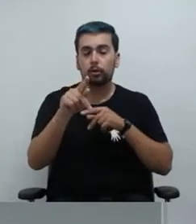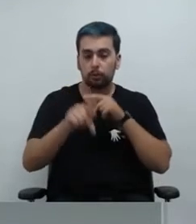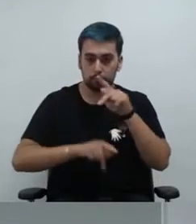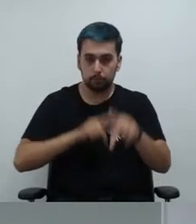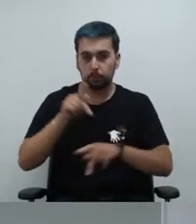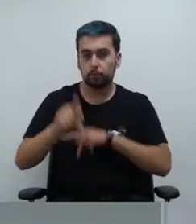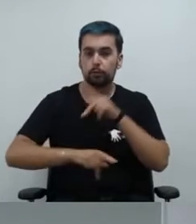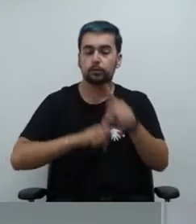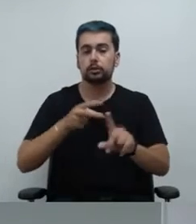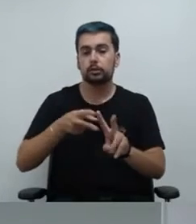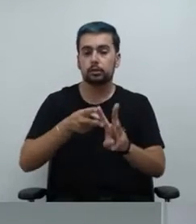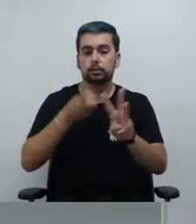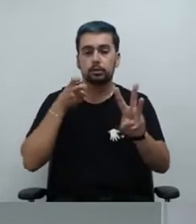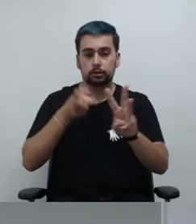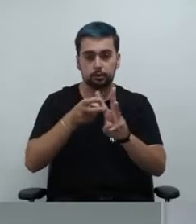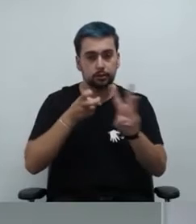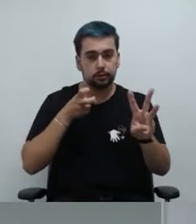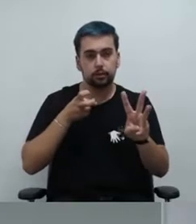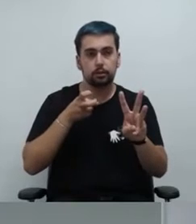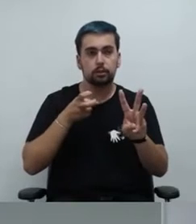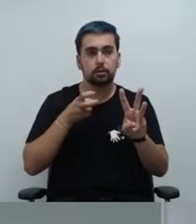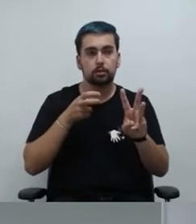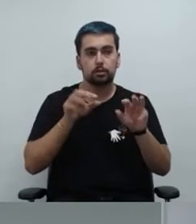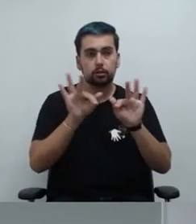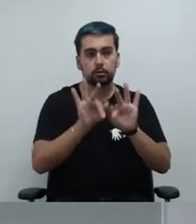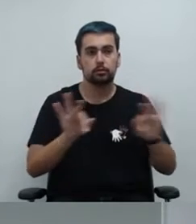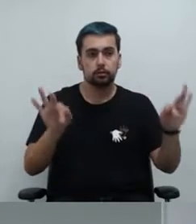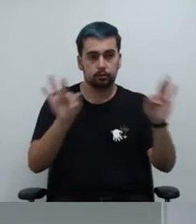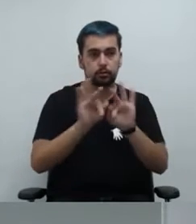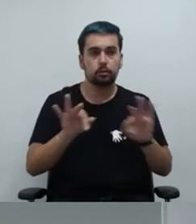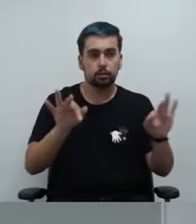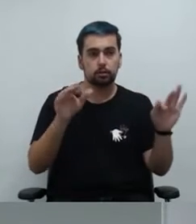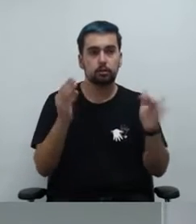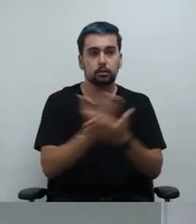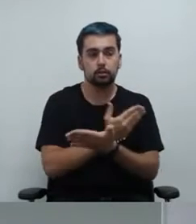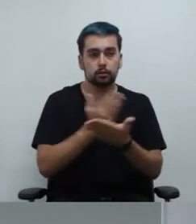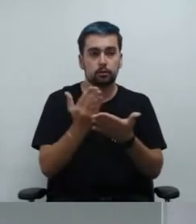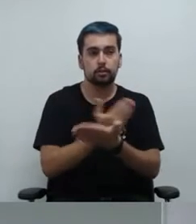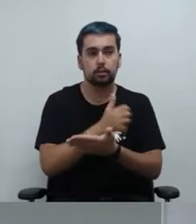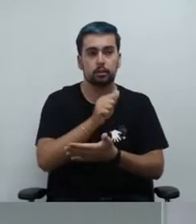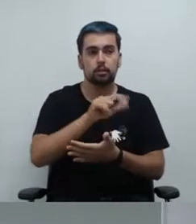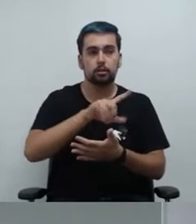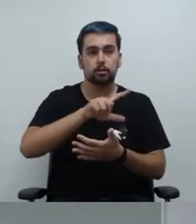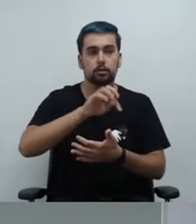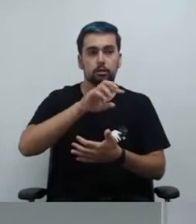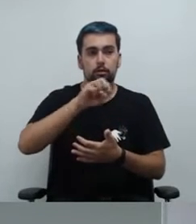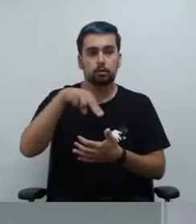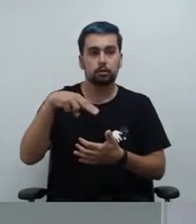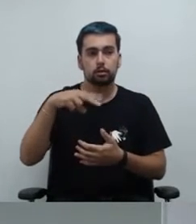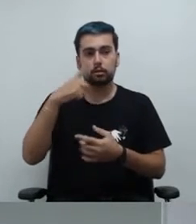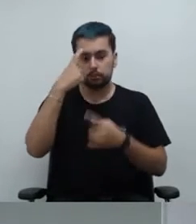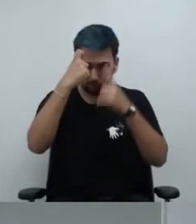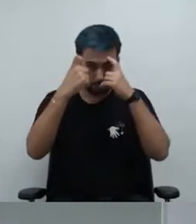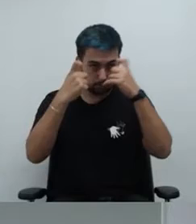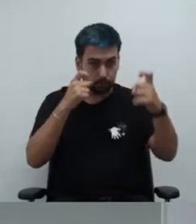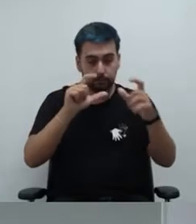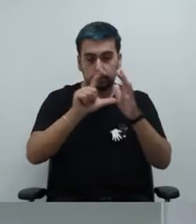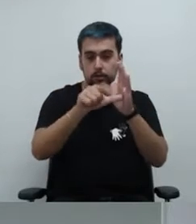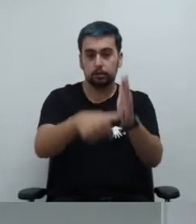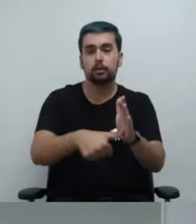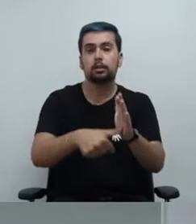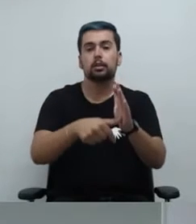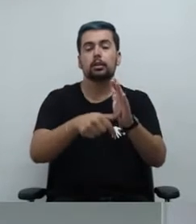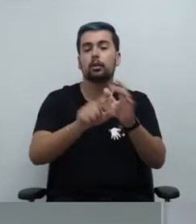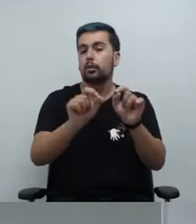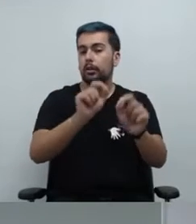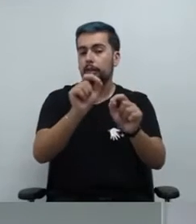né, para a leitura de um trecho do livro do Ailton Krenak, né, Ideias para Adiar o Fim